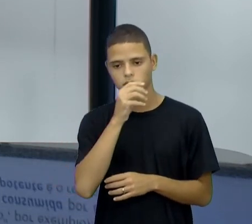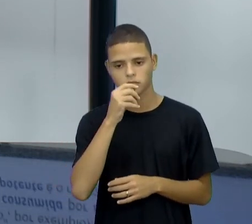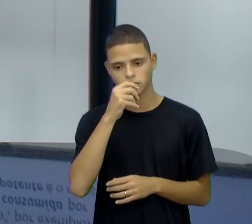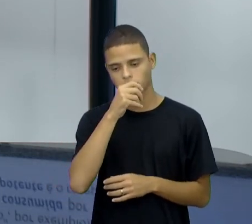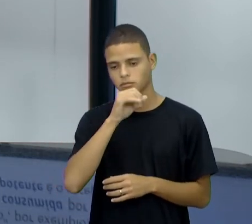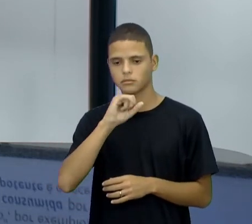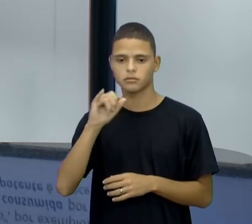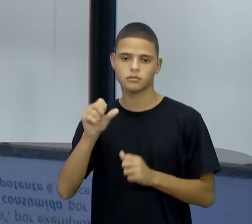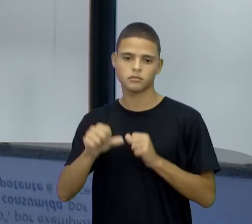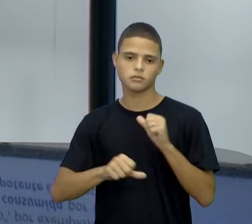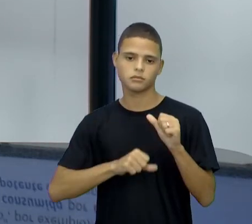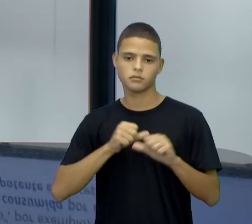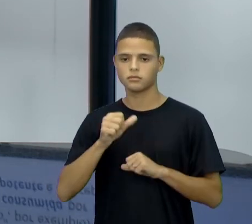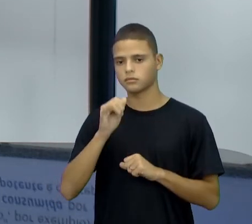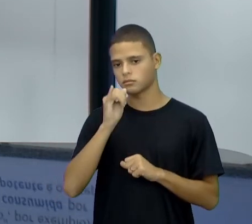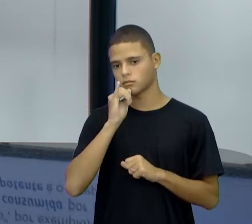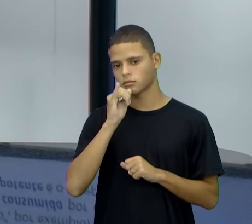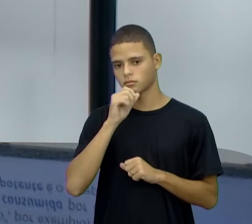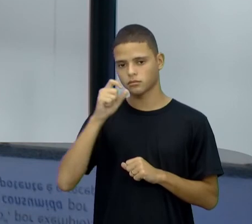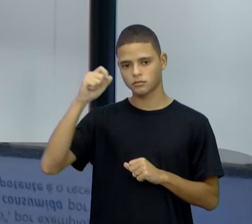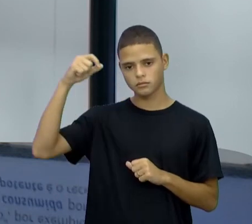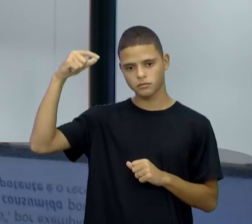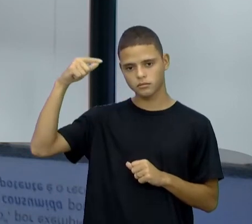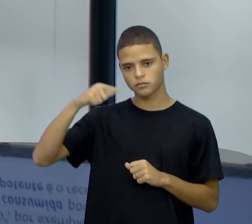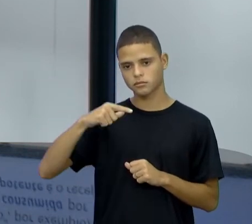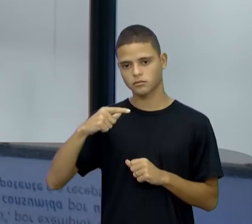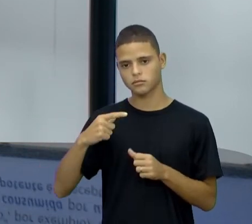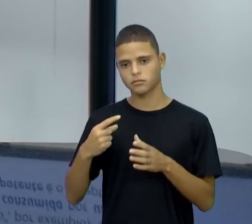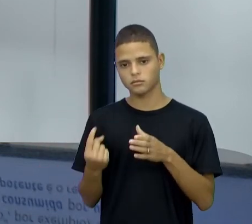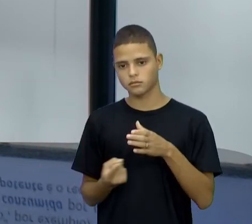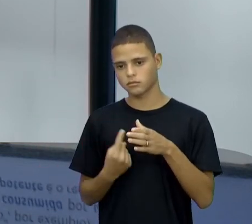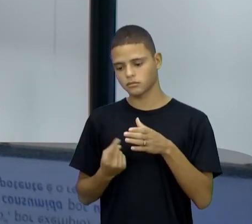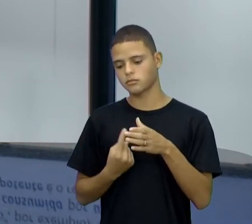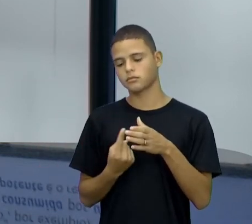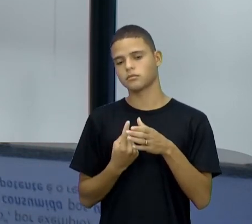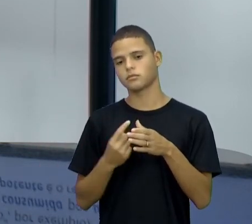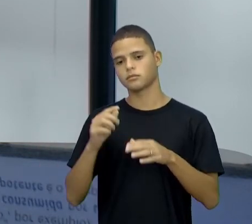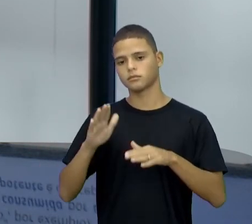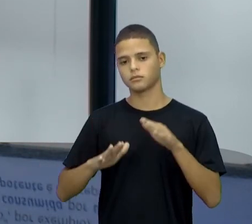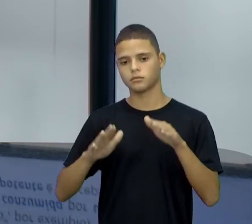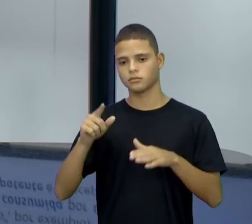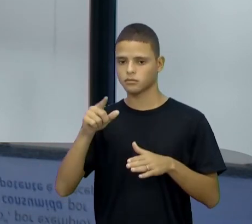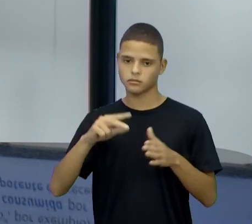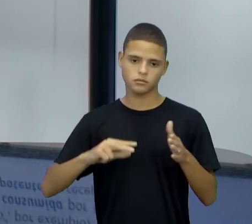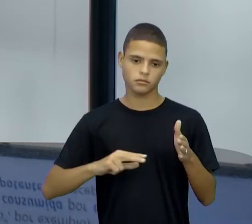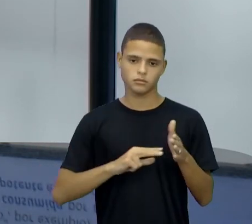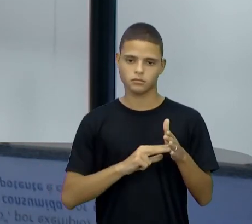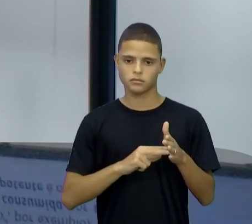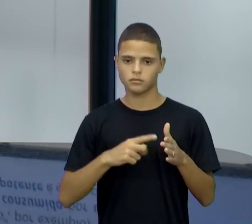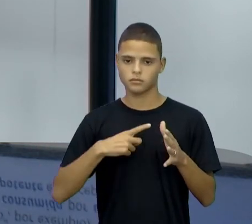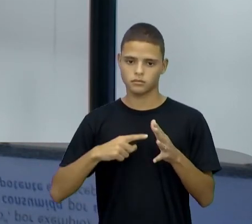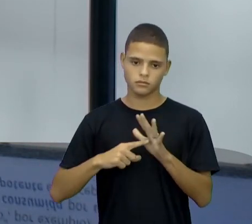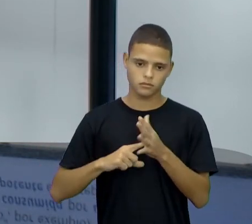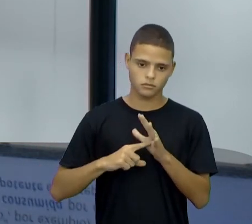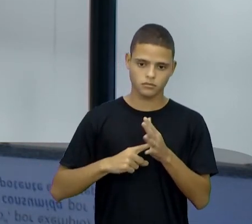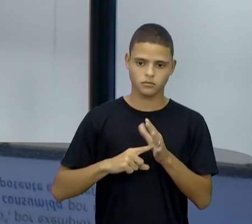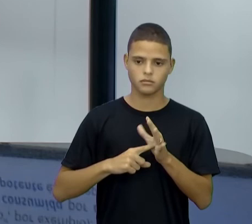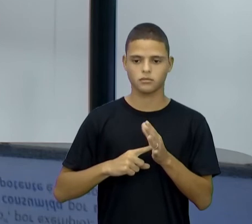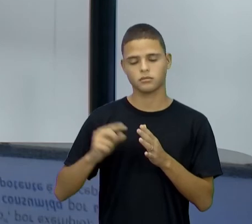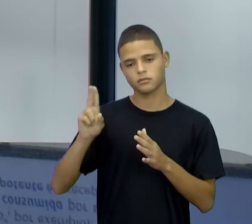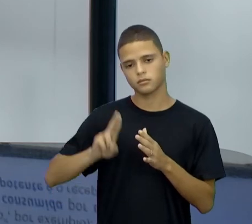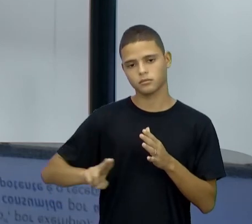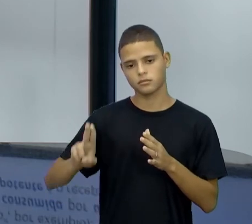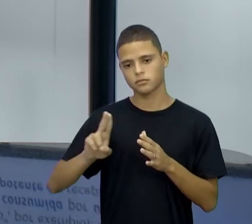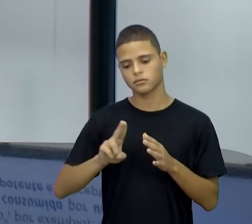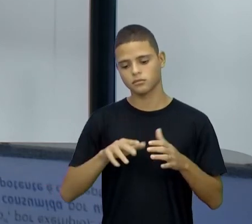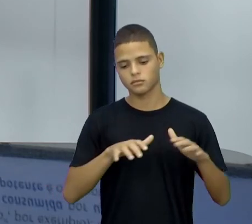outra coisa, por exemplo, uma luz, né, no liquidificador, por exemplo, você liga. Tem um motor que começa a girar, né, usa esse movimento